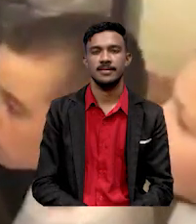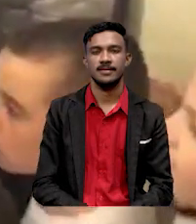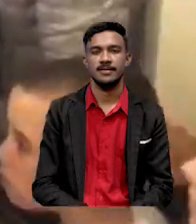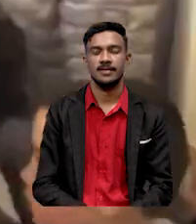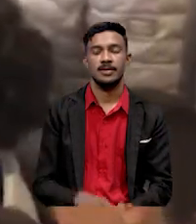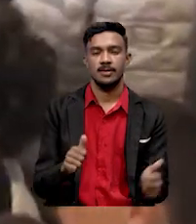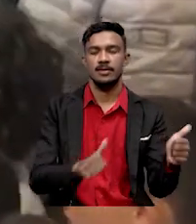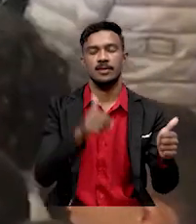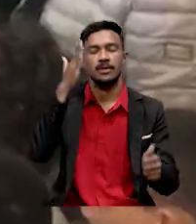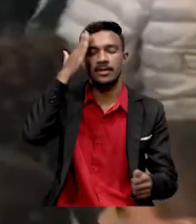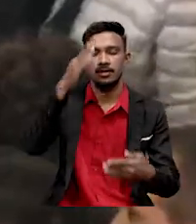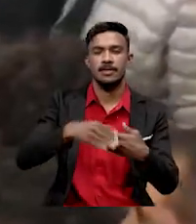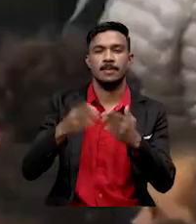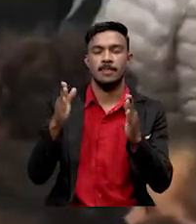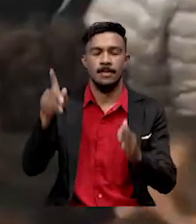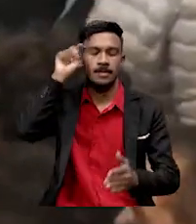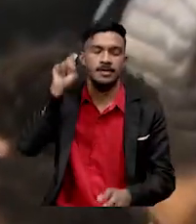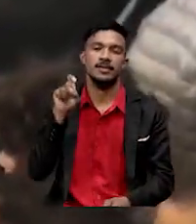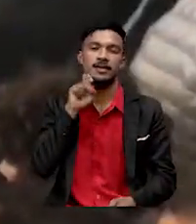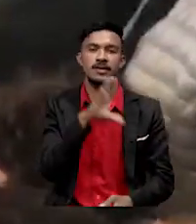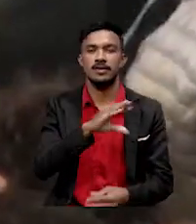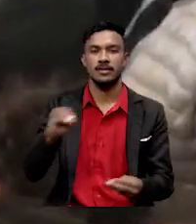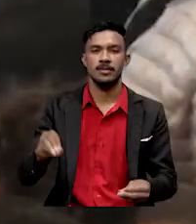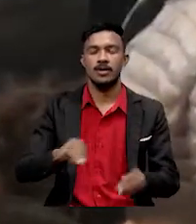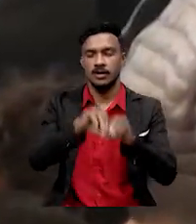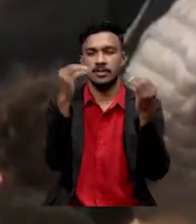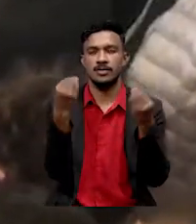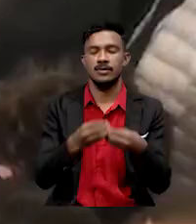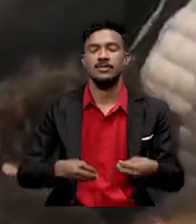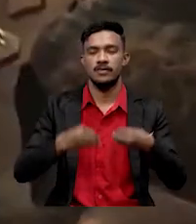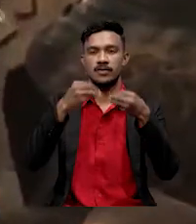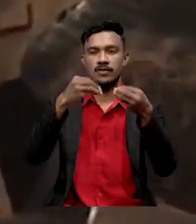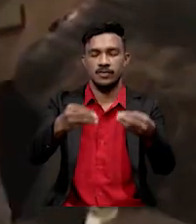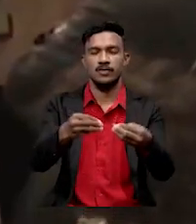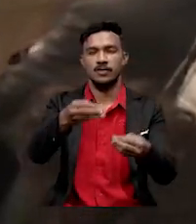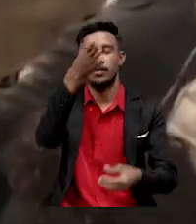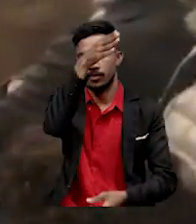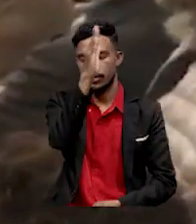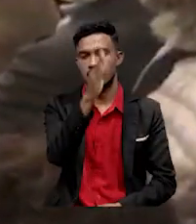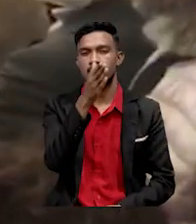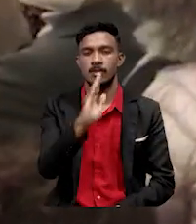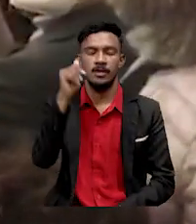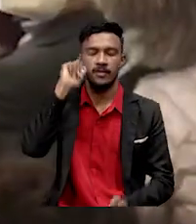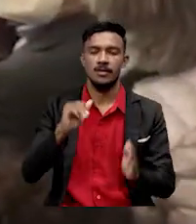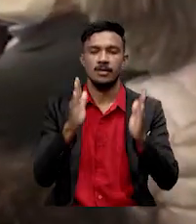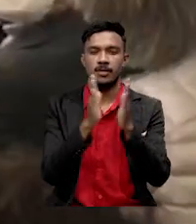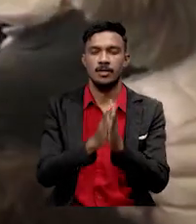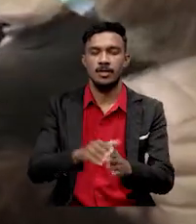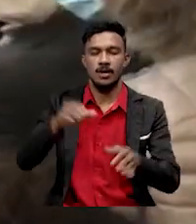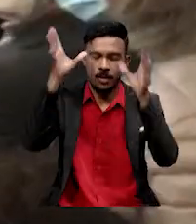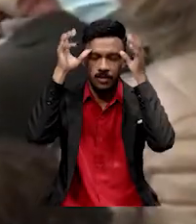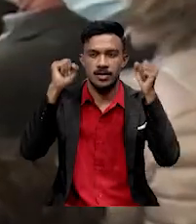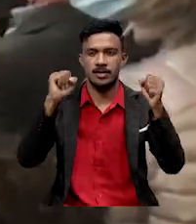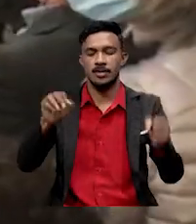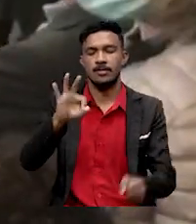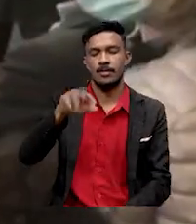Tuir Plano, líder carismático Kairala Sanana Guzmão, se organiza hoje entrega estátua Nossa Senhora de Fátima, né? Ba presidente de Conferência